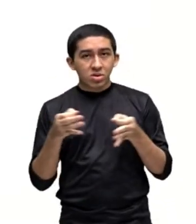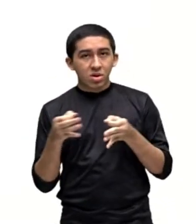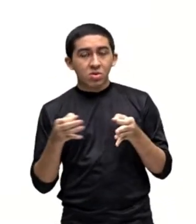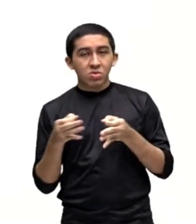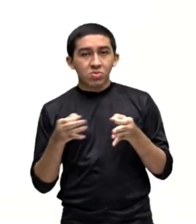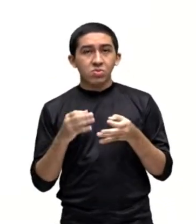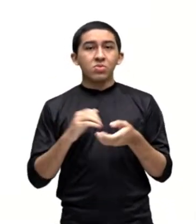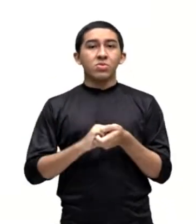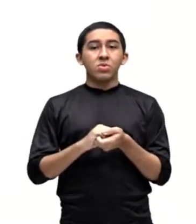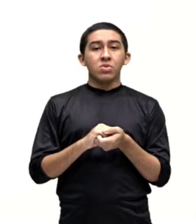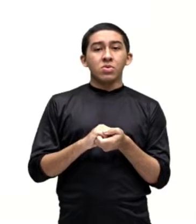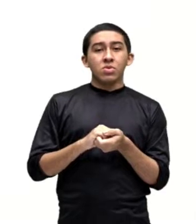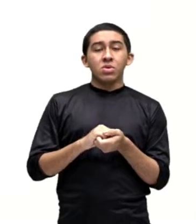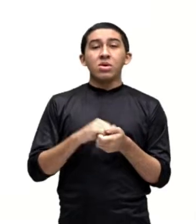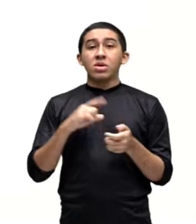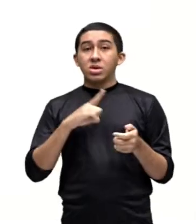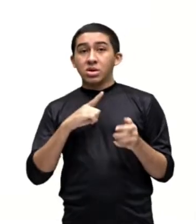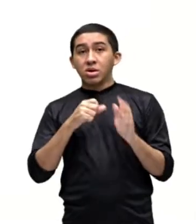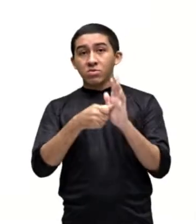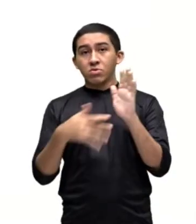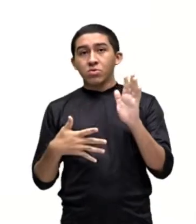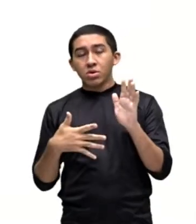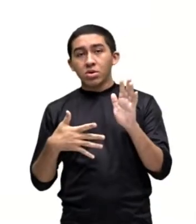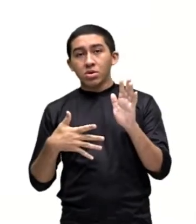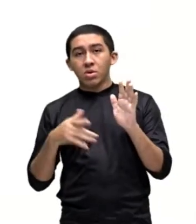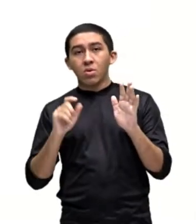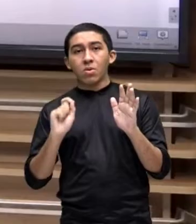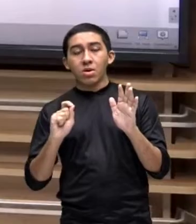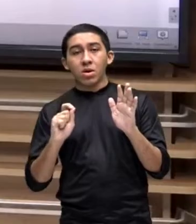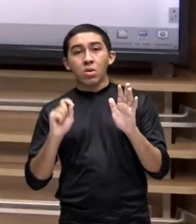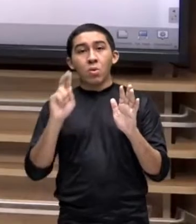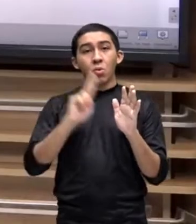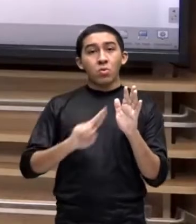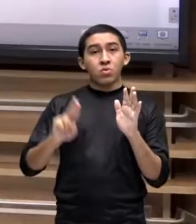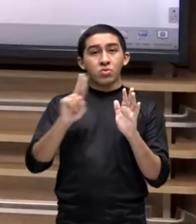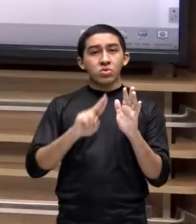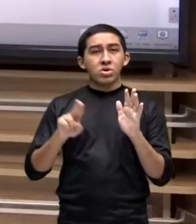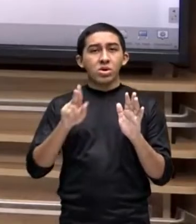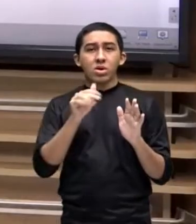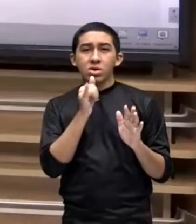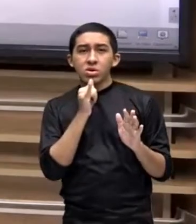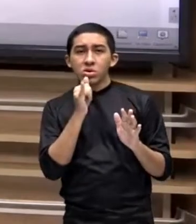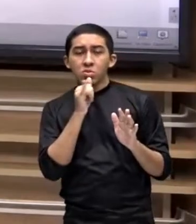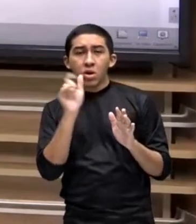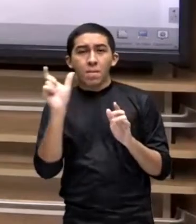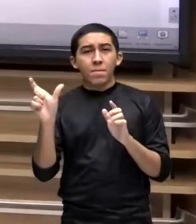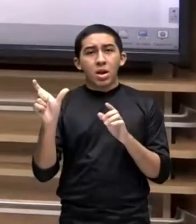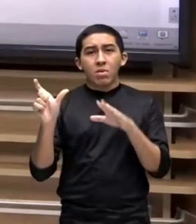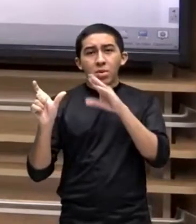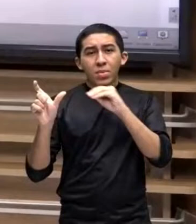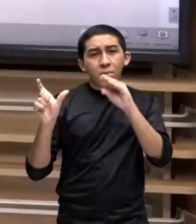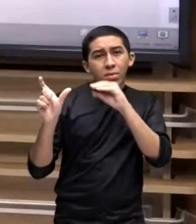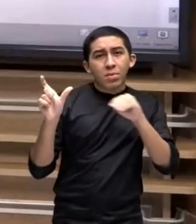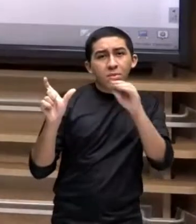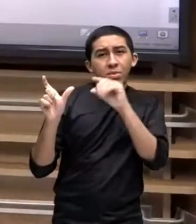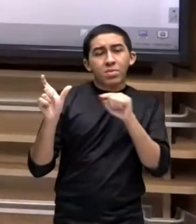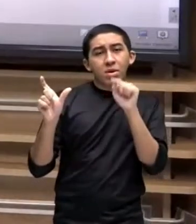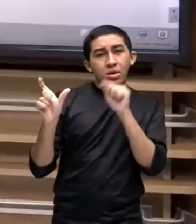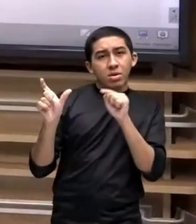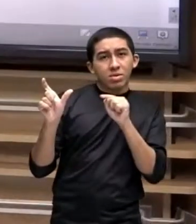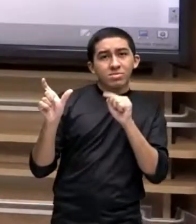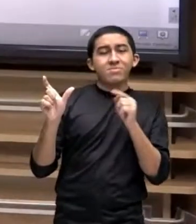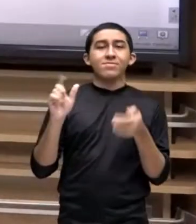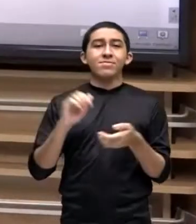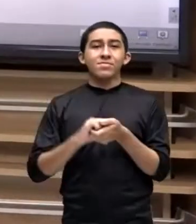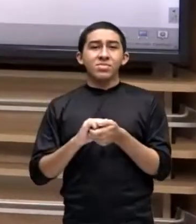de linguagem que são construídas com o auxílio da sonoridade das palavras. Há figuras de linguagem que